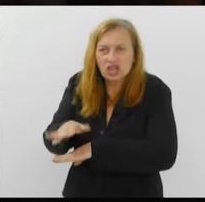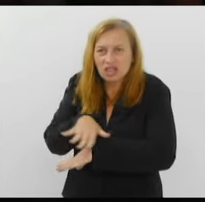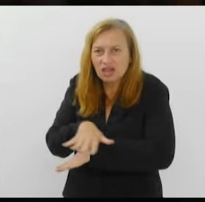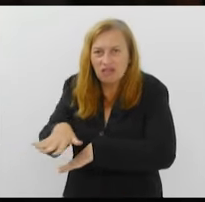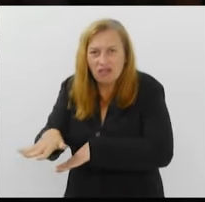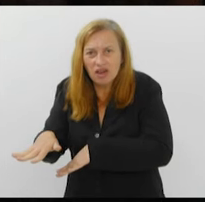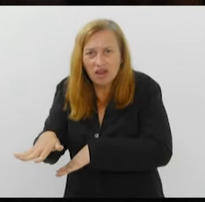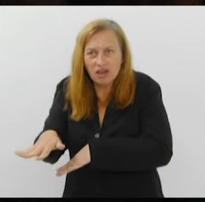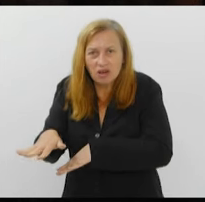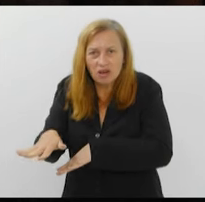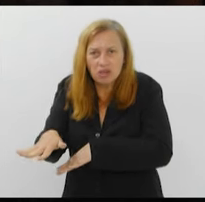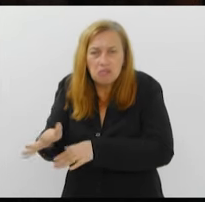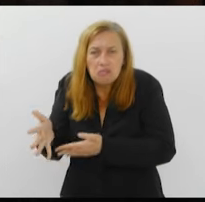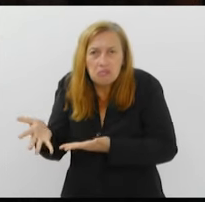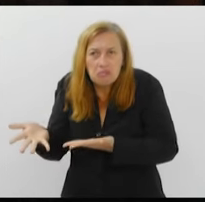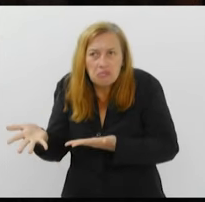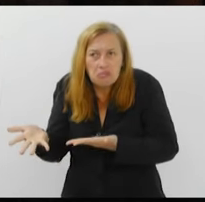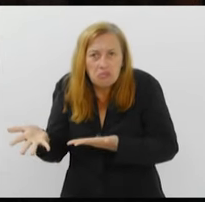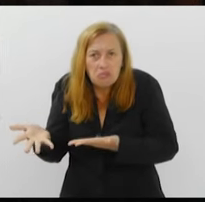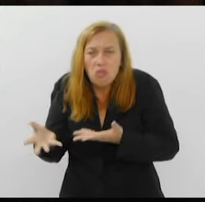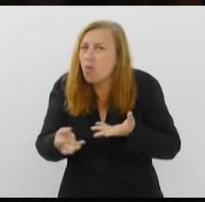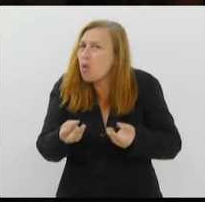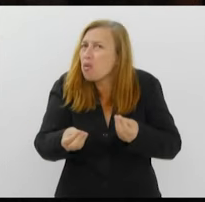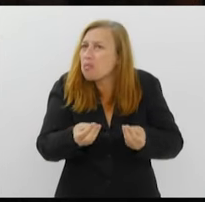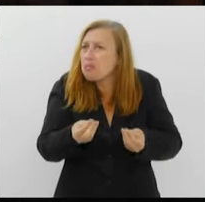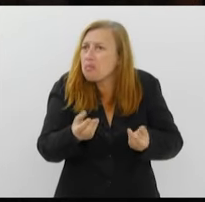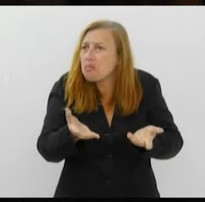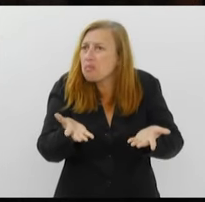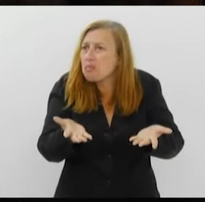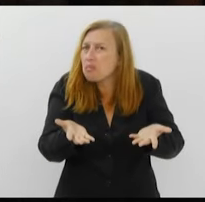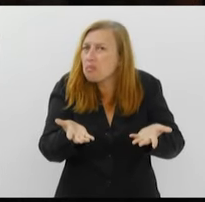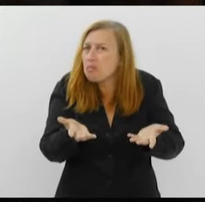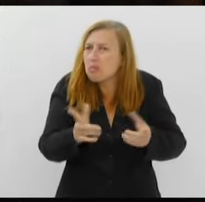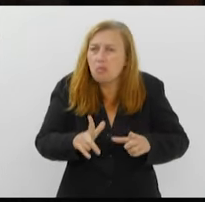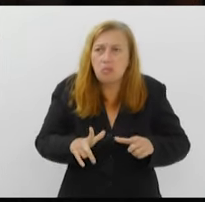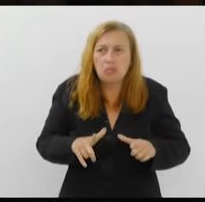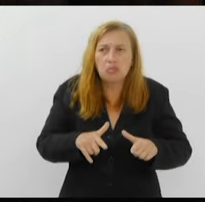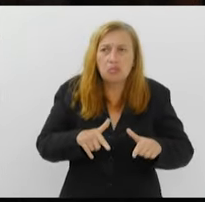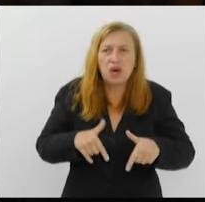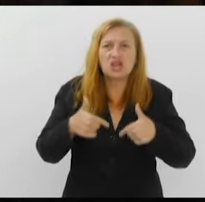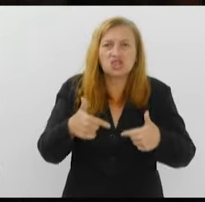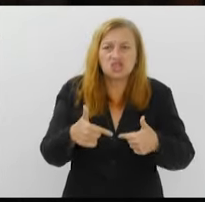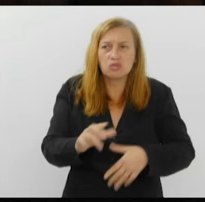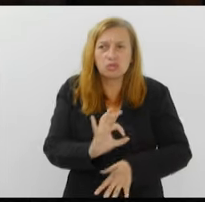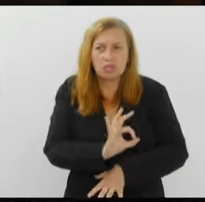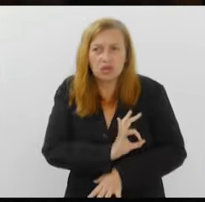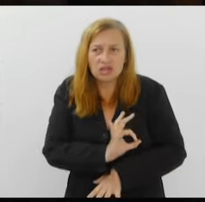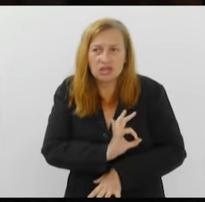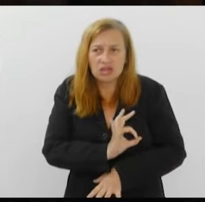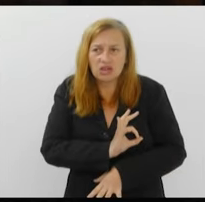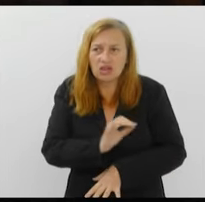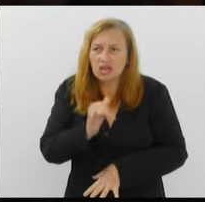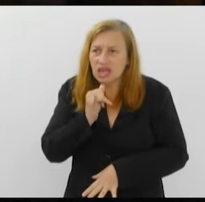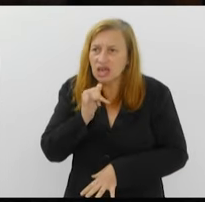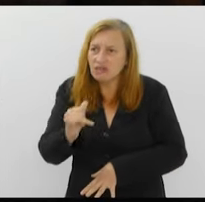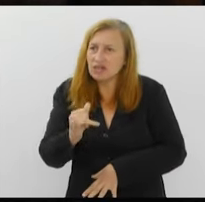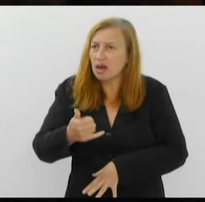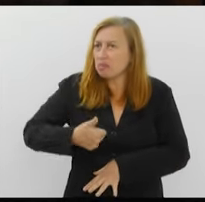comunidade? Como pode uma ação policial ter que avisar